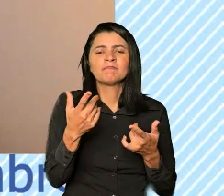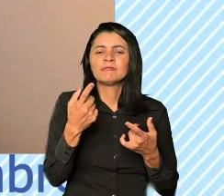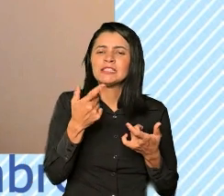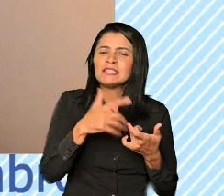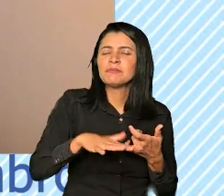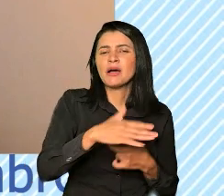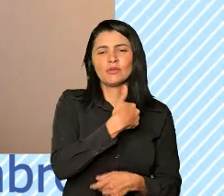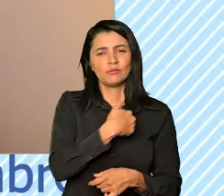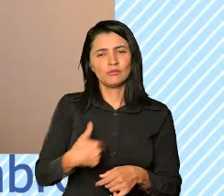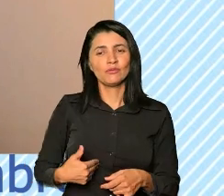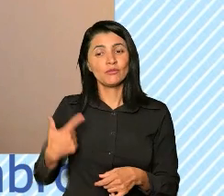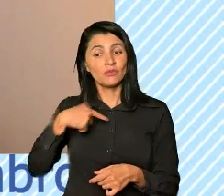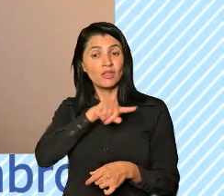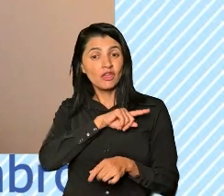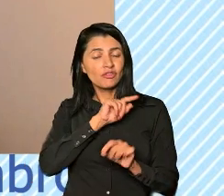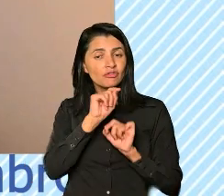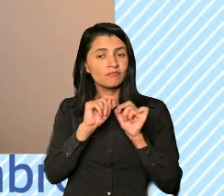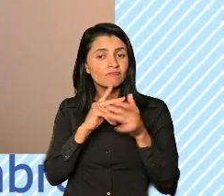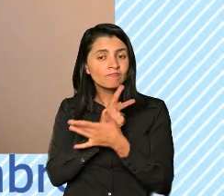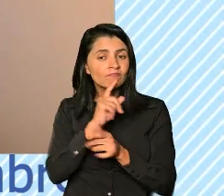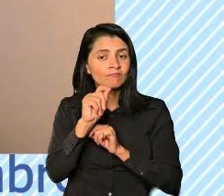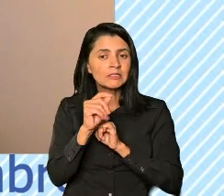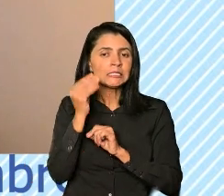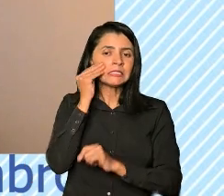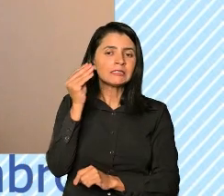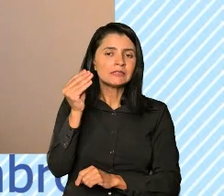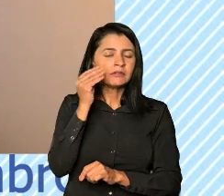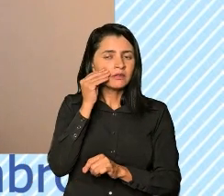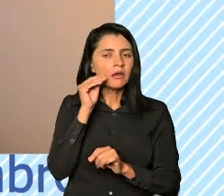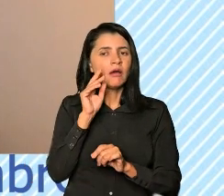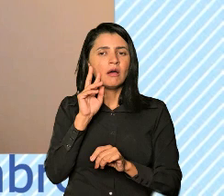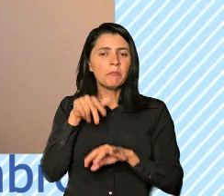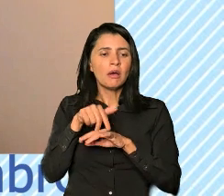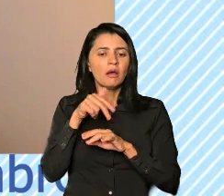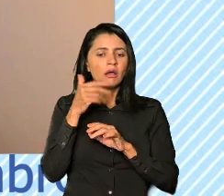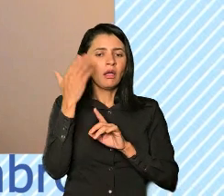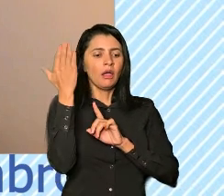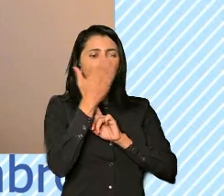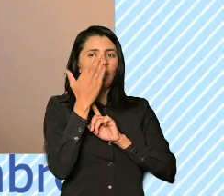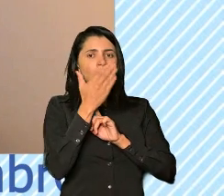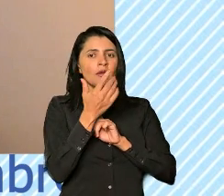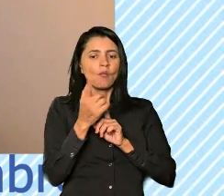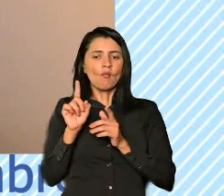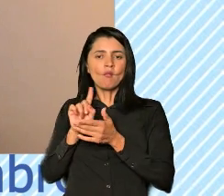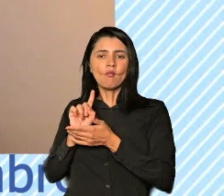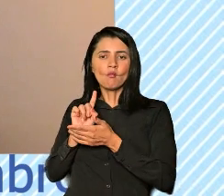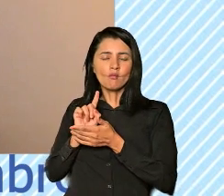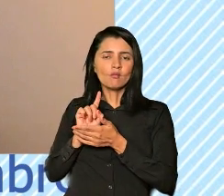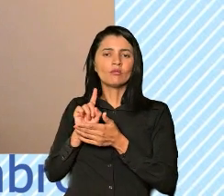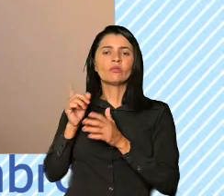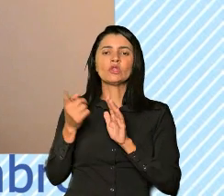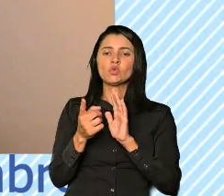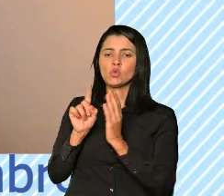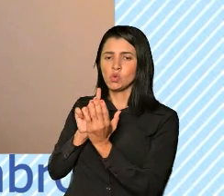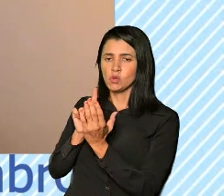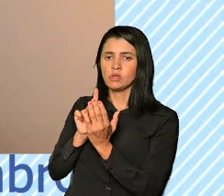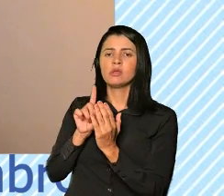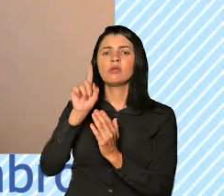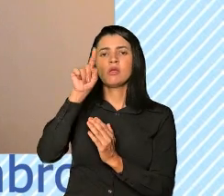e a gente acaba também tentando ficar o mais invisível possível, né? E